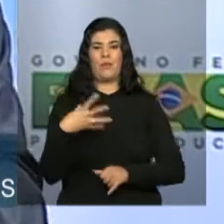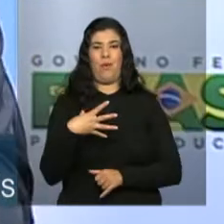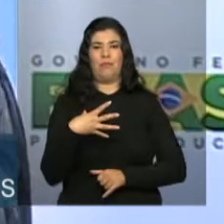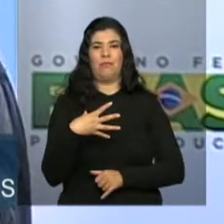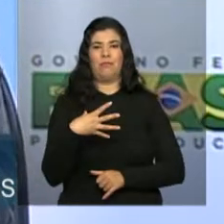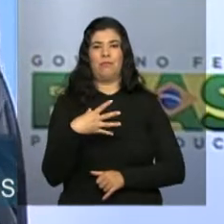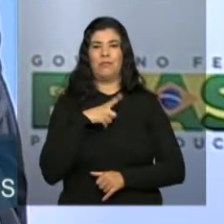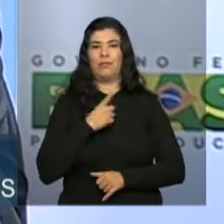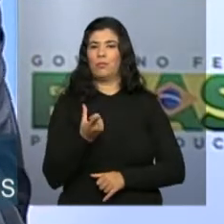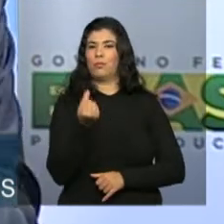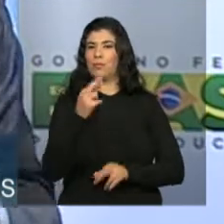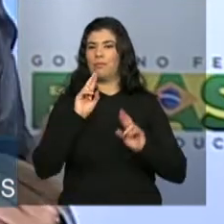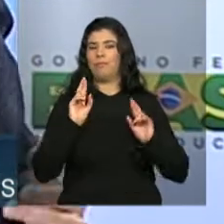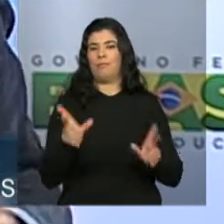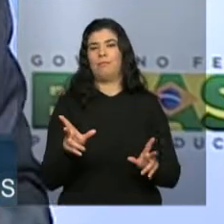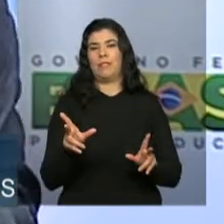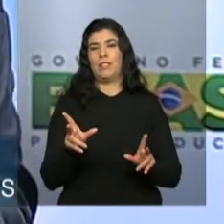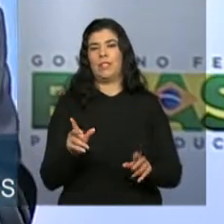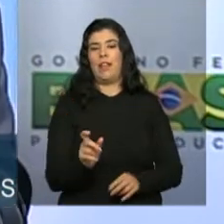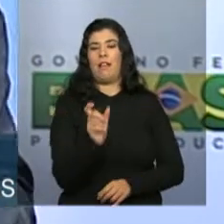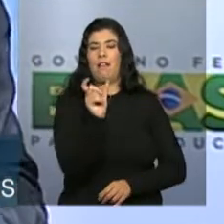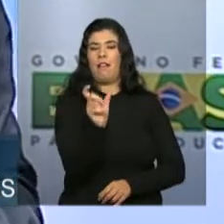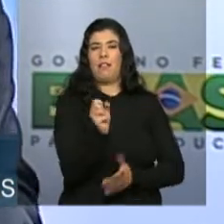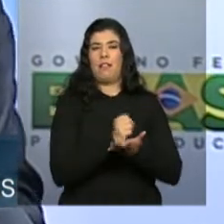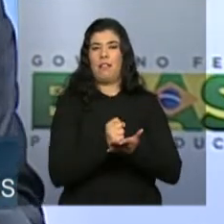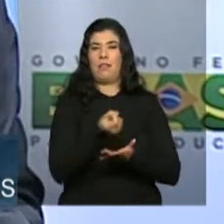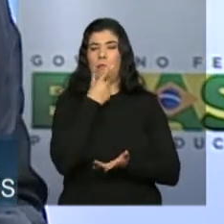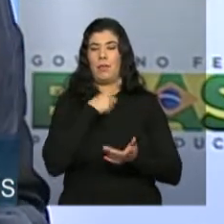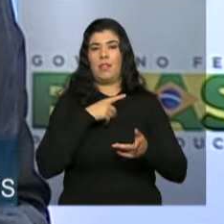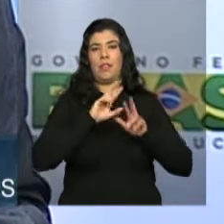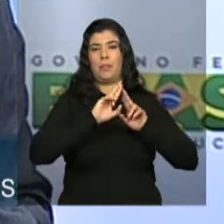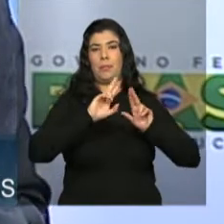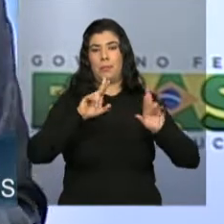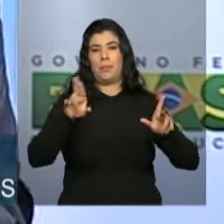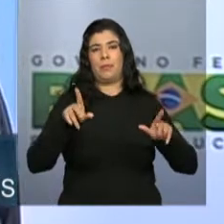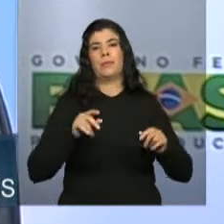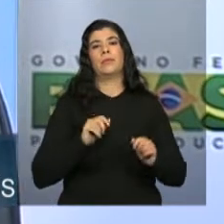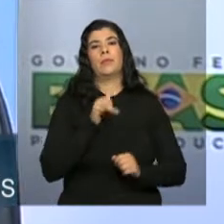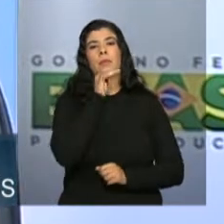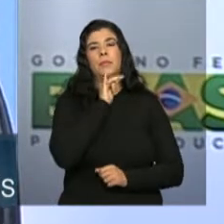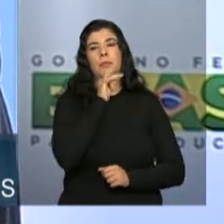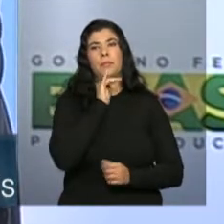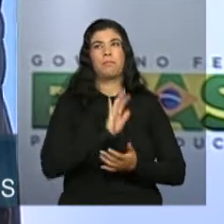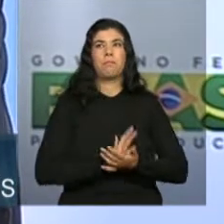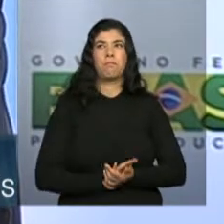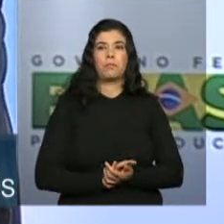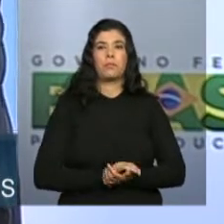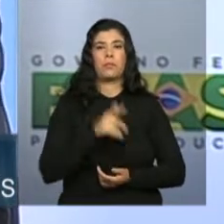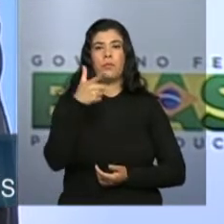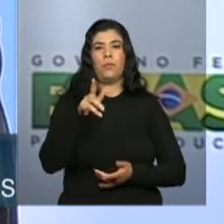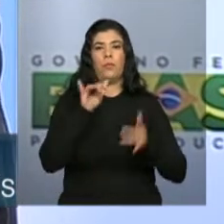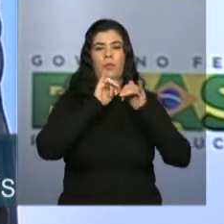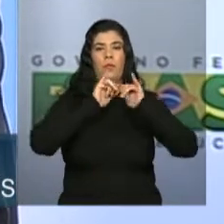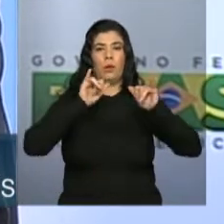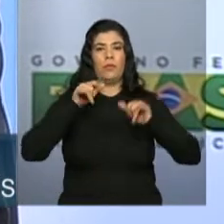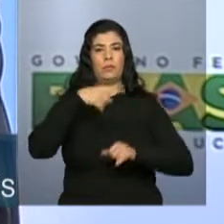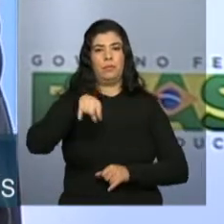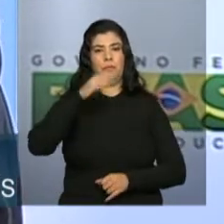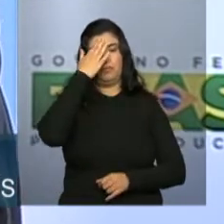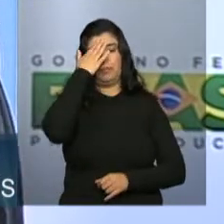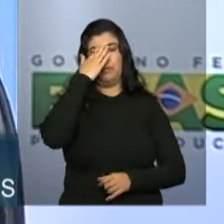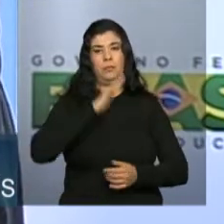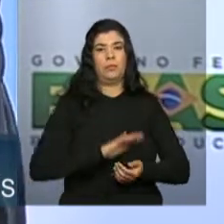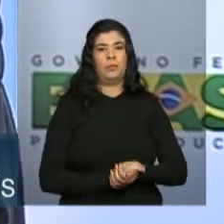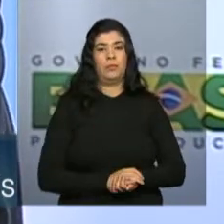produtos farmacêuticos eles têm uma característica muito muito entre si então eu vou dar mais uma informação tá você